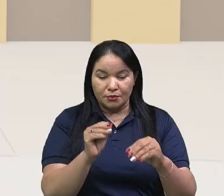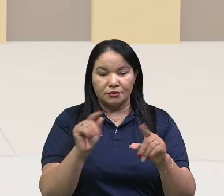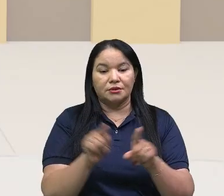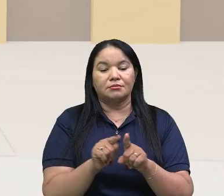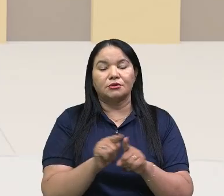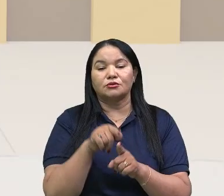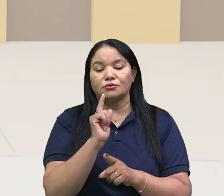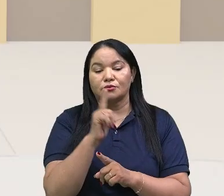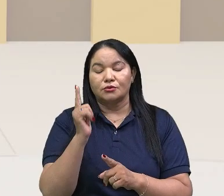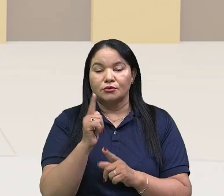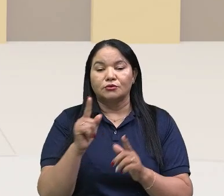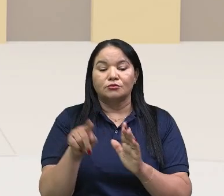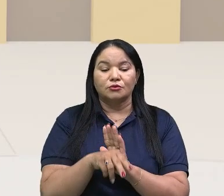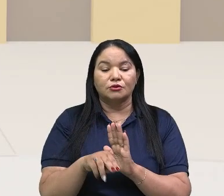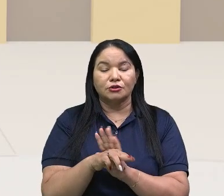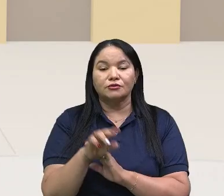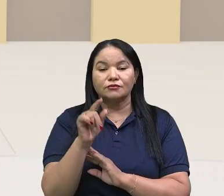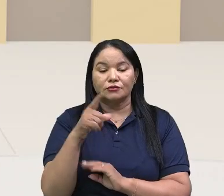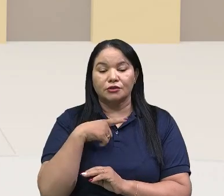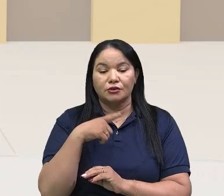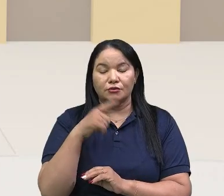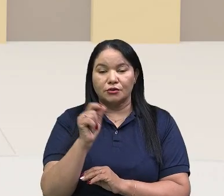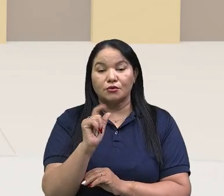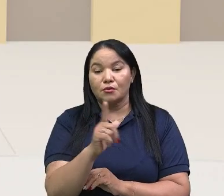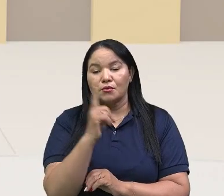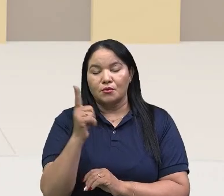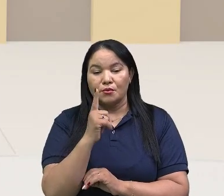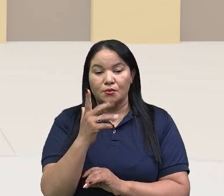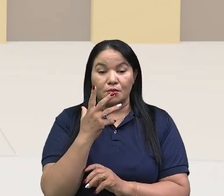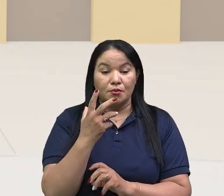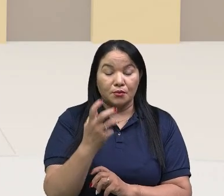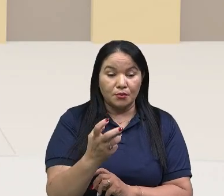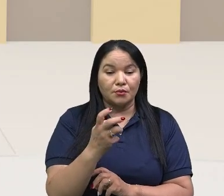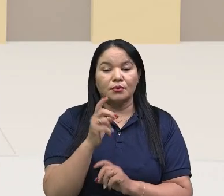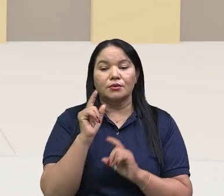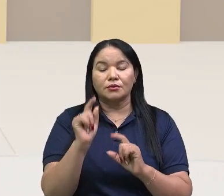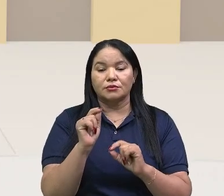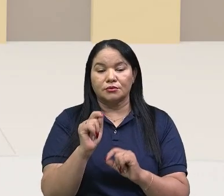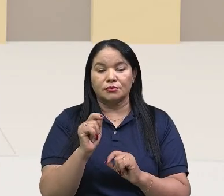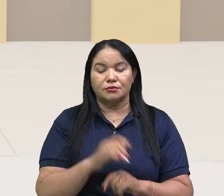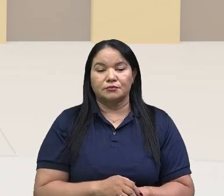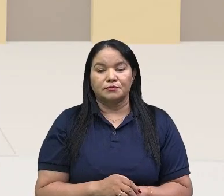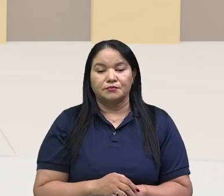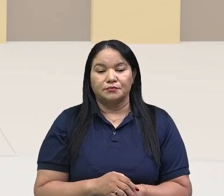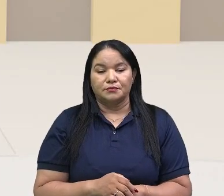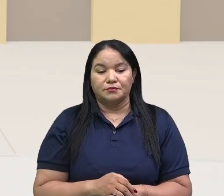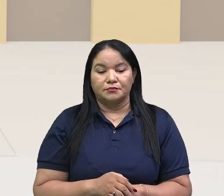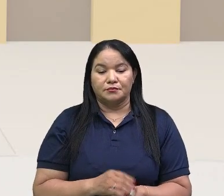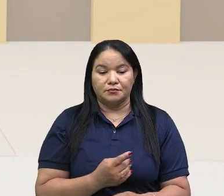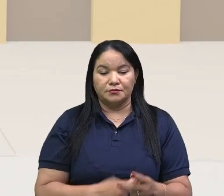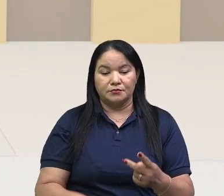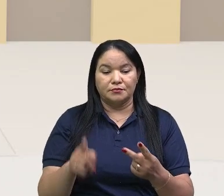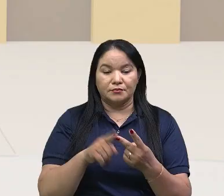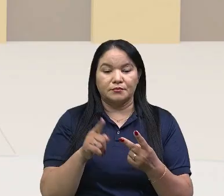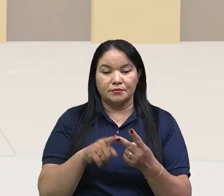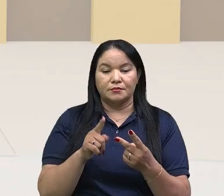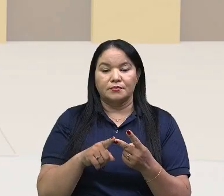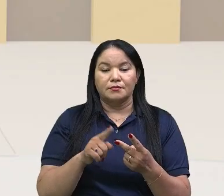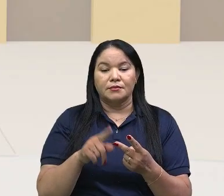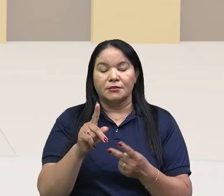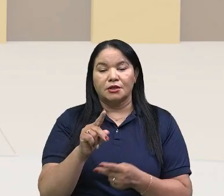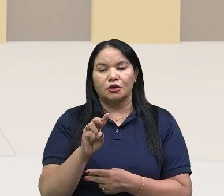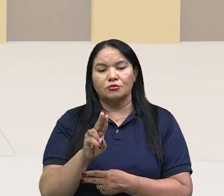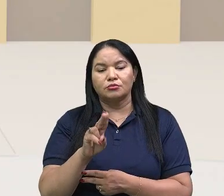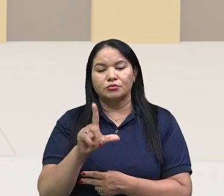ter o quê? Os fatores de atração, né? Que já vai ser o quê? O pull factors. Mas